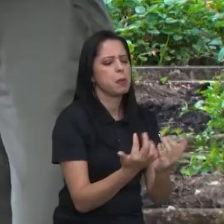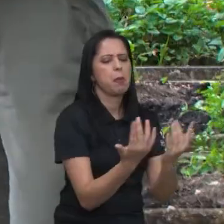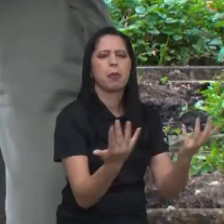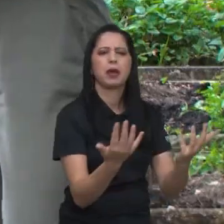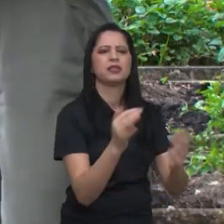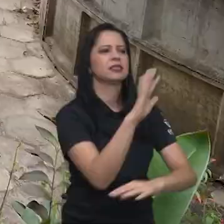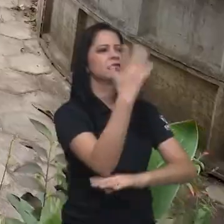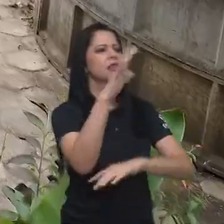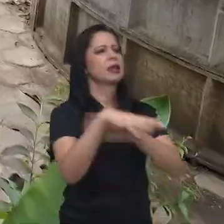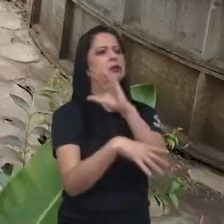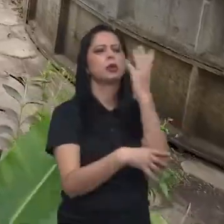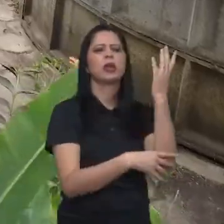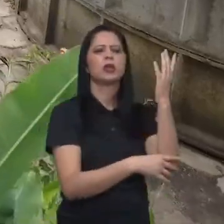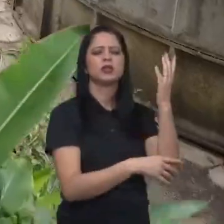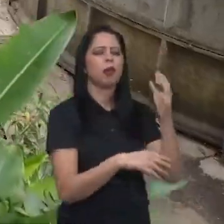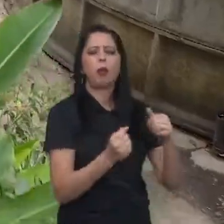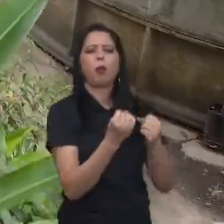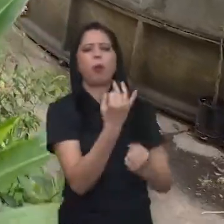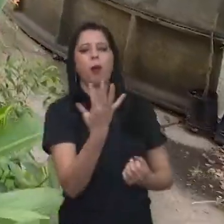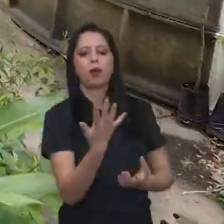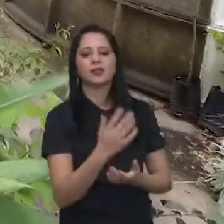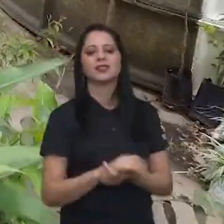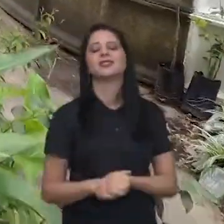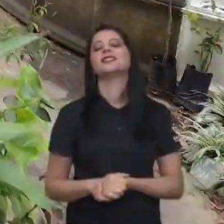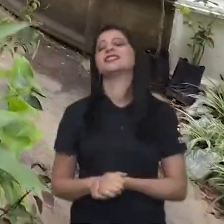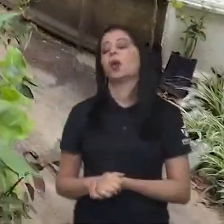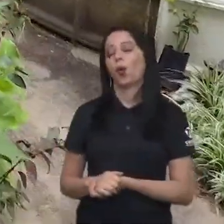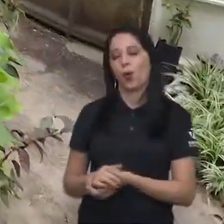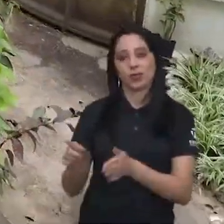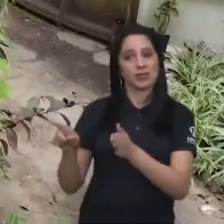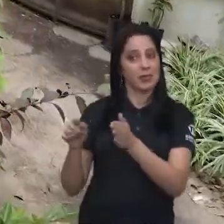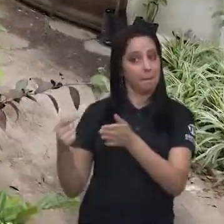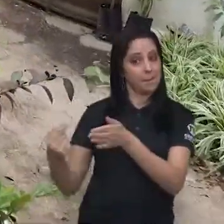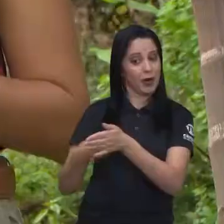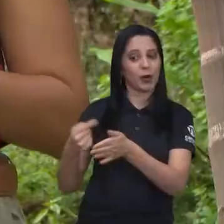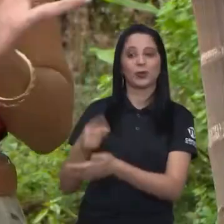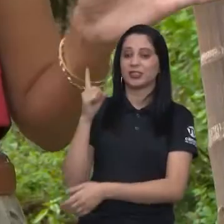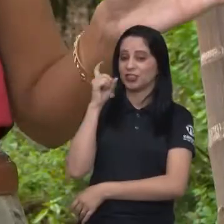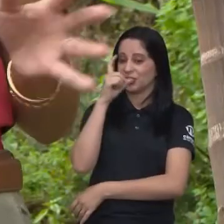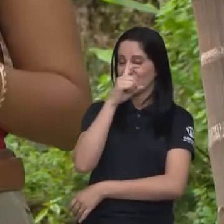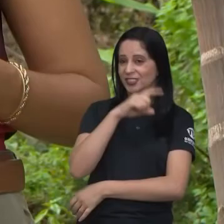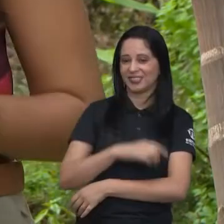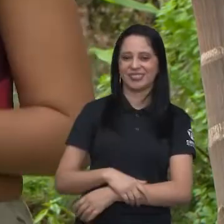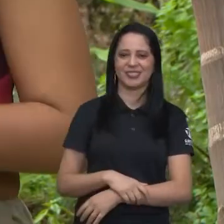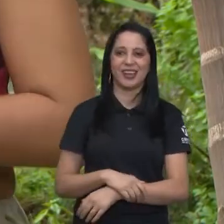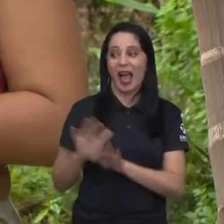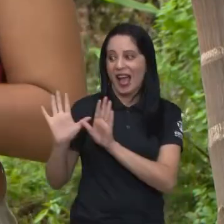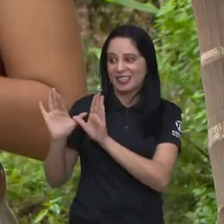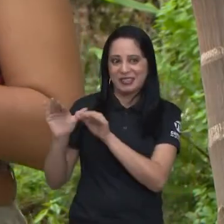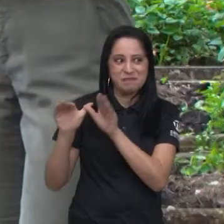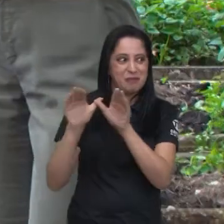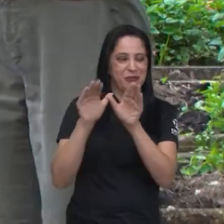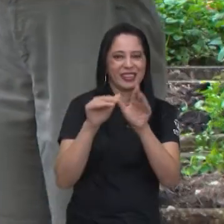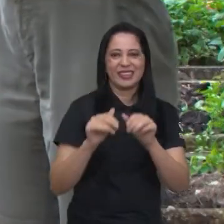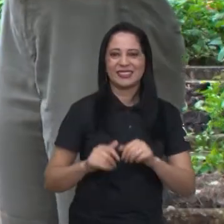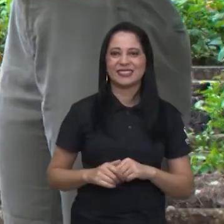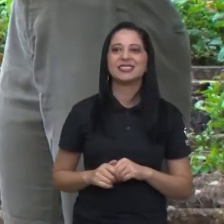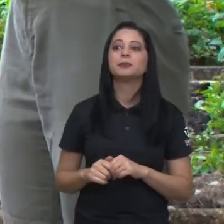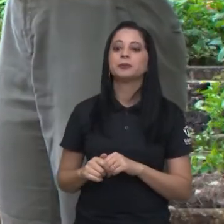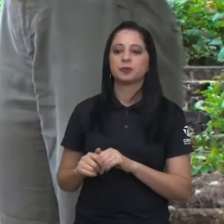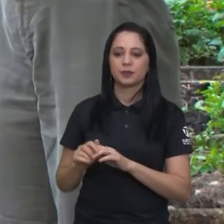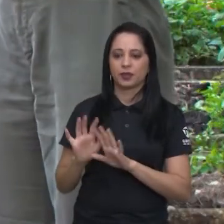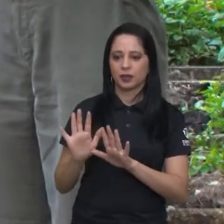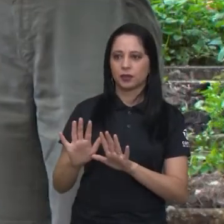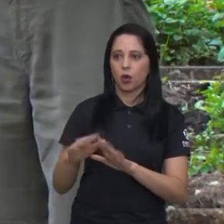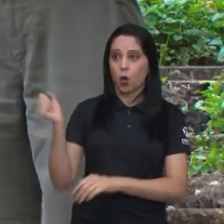nossa natureza? Essa é uma pergunta para mim que pega, porque são muitas. Olha só as borboletas. São muitas mesmo. A